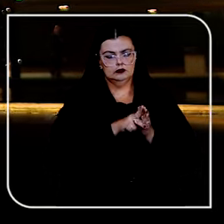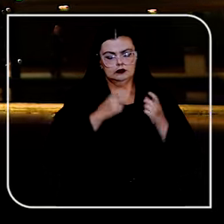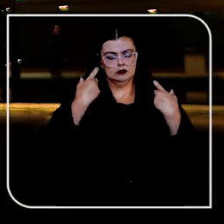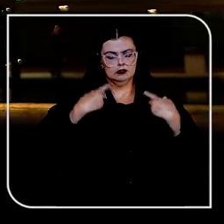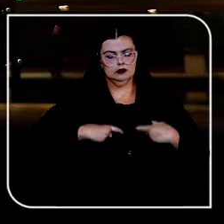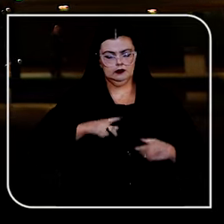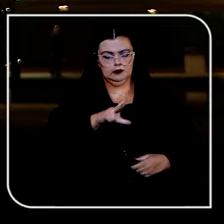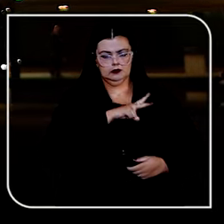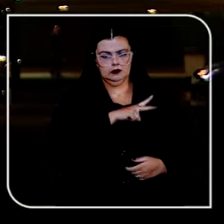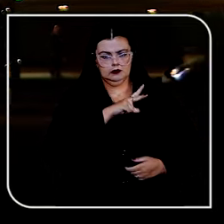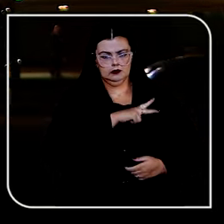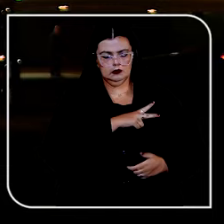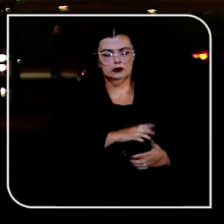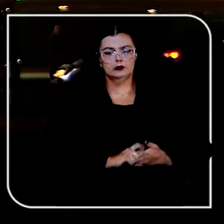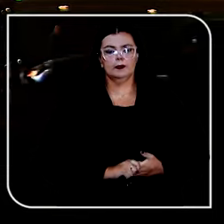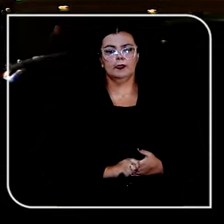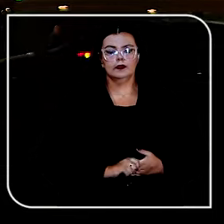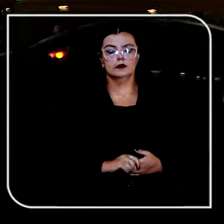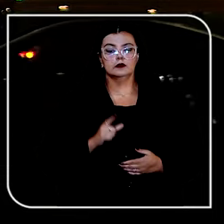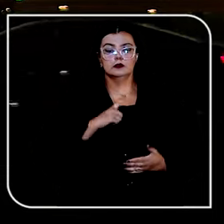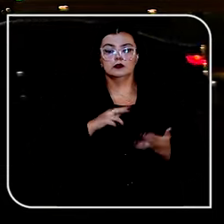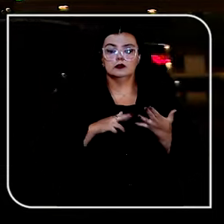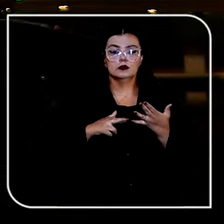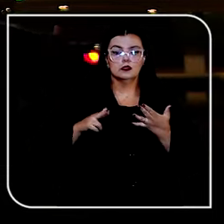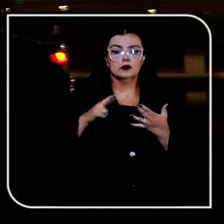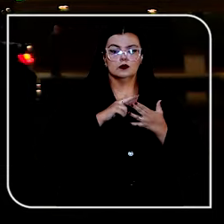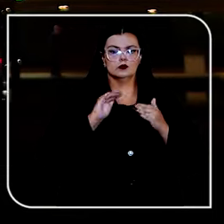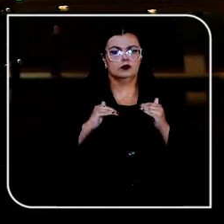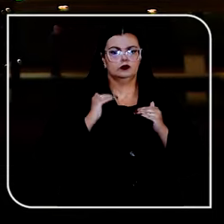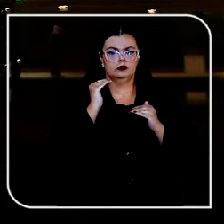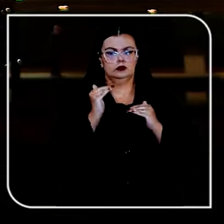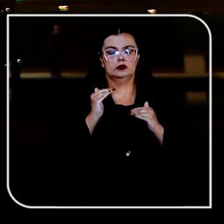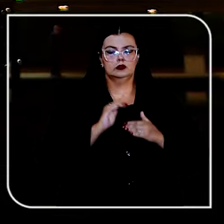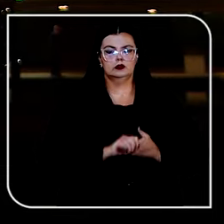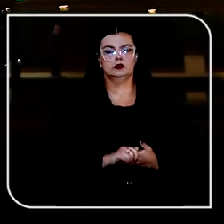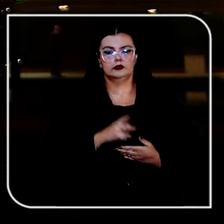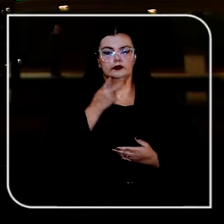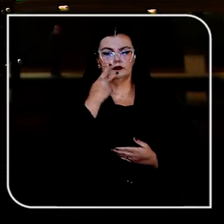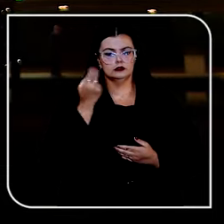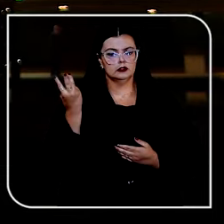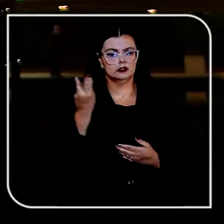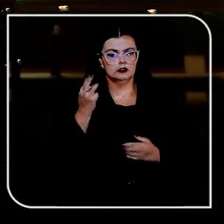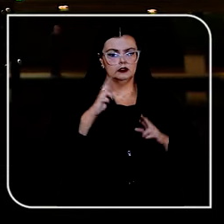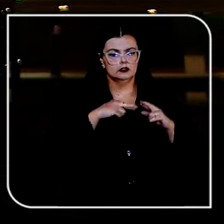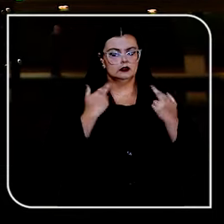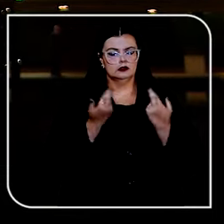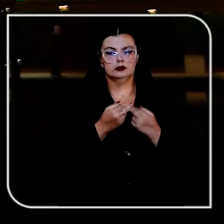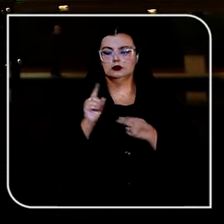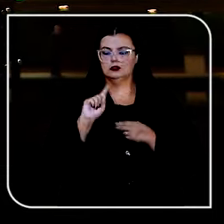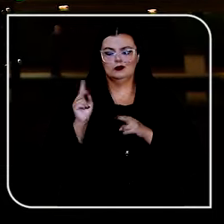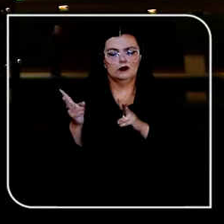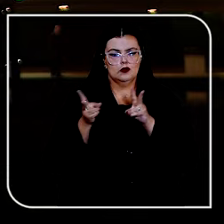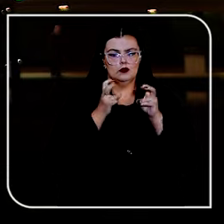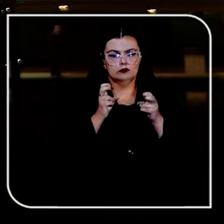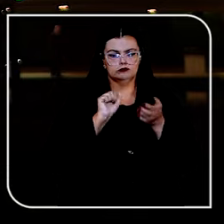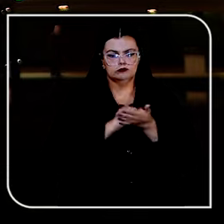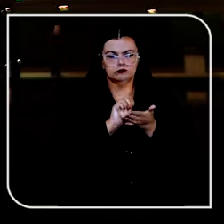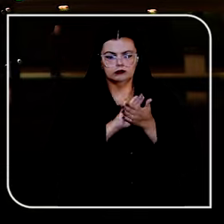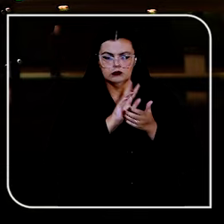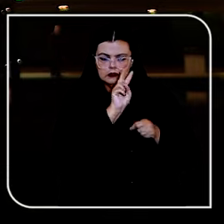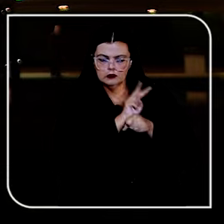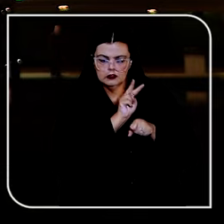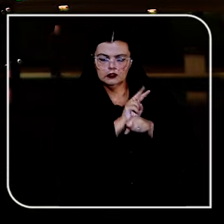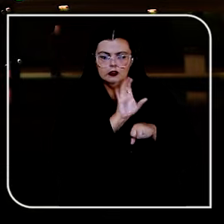intimidade no entanto em recurso extraordinário a parte alegou que a terceira turma não observou a